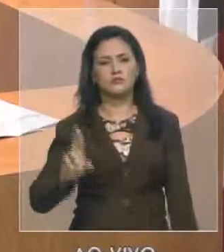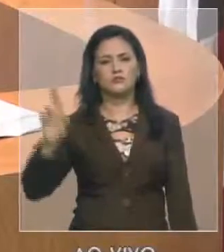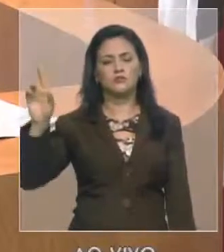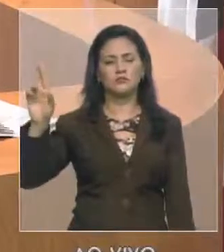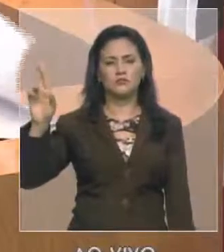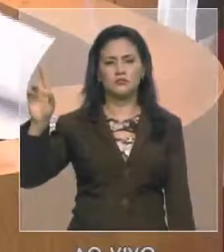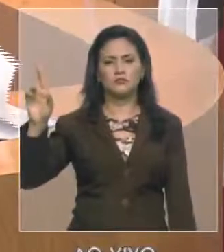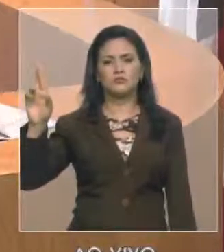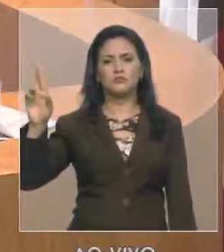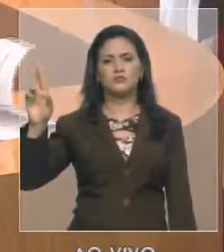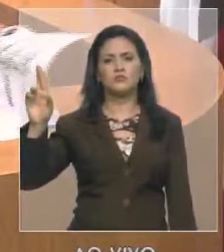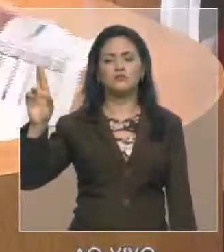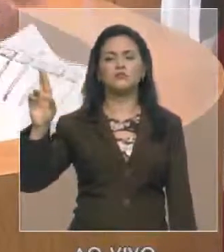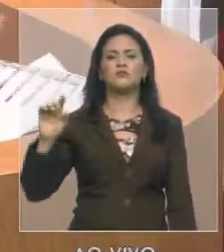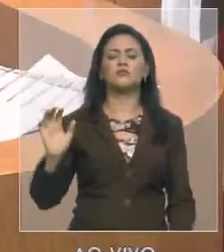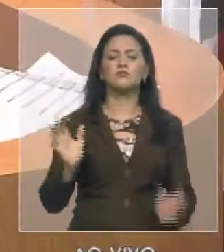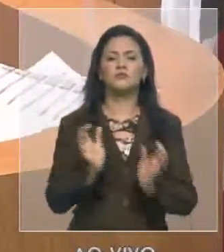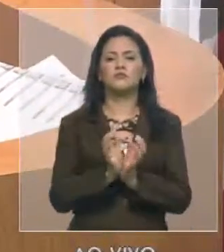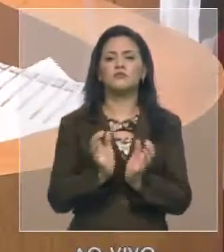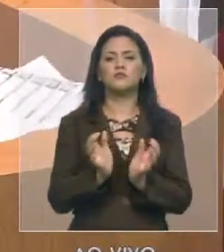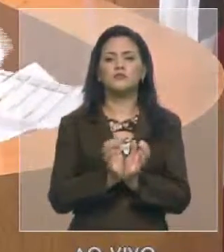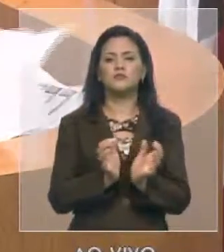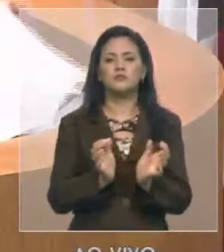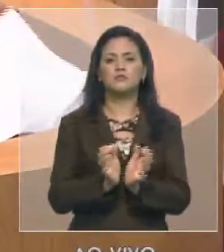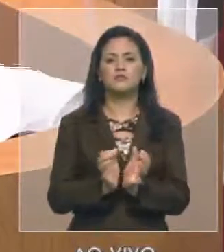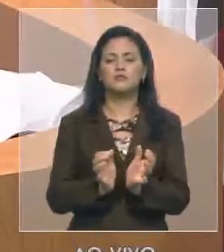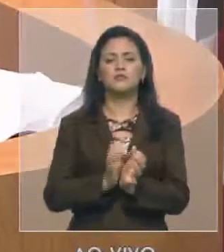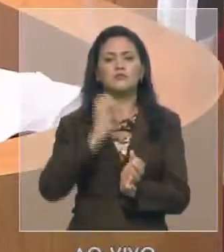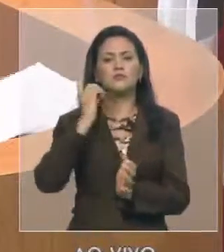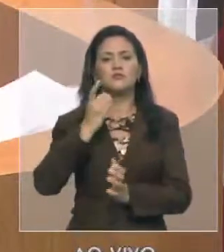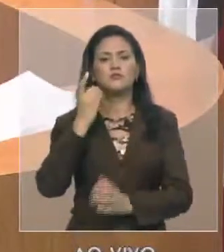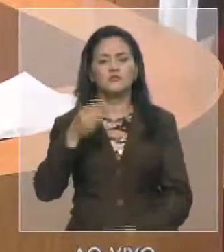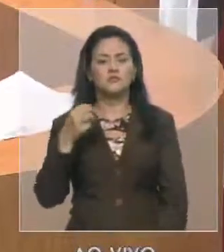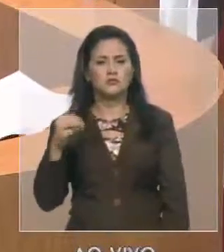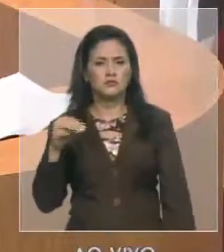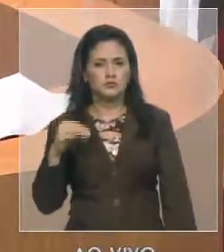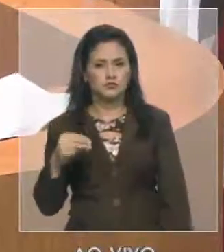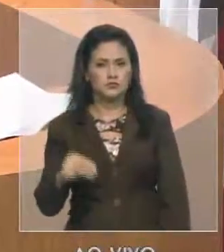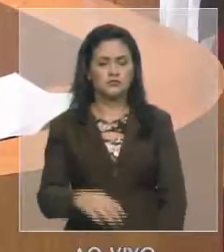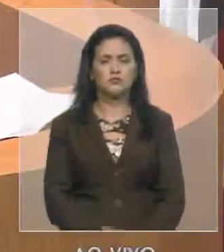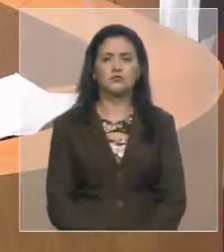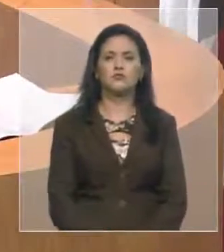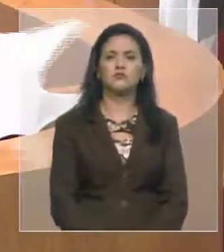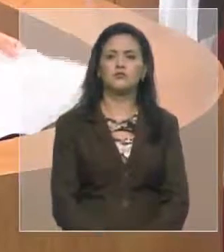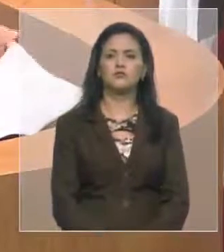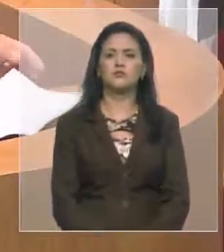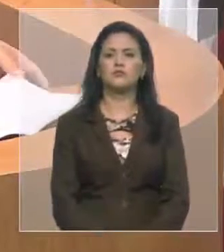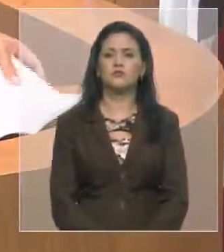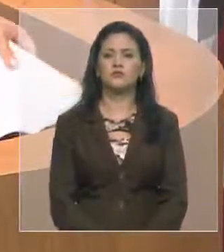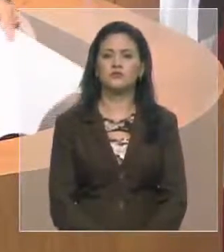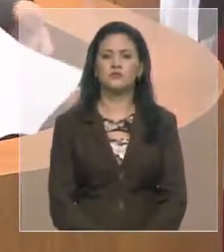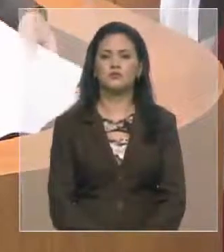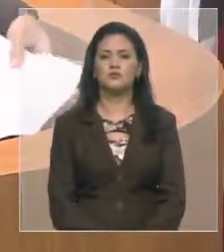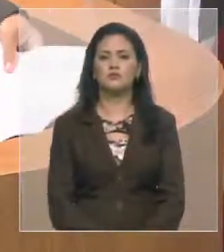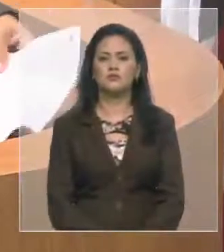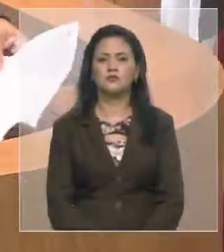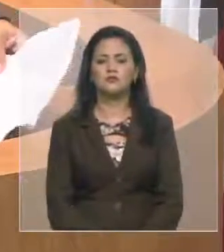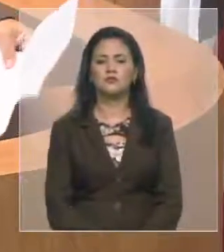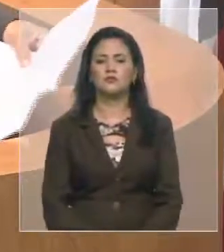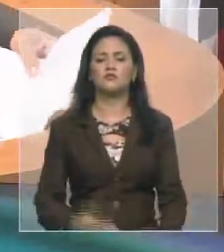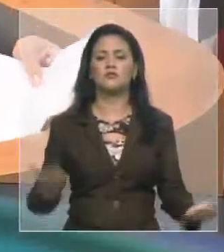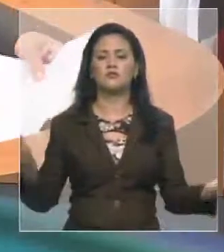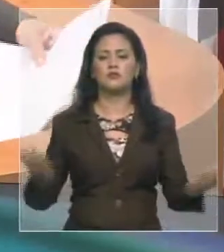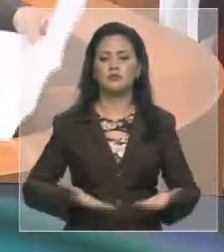da bancada maranhense. Mas, senhor presidente, no dia de hoje foi publicado no